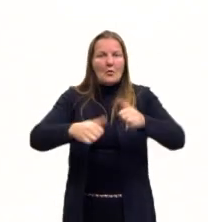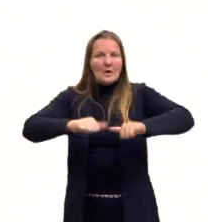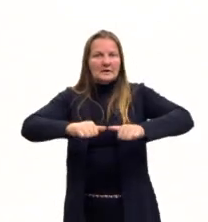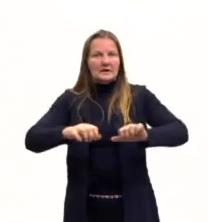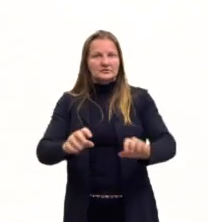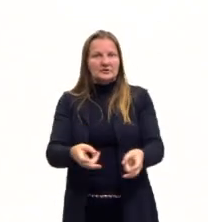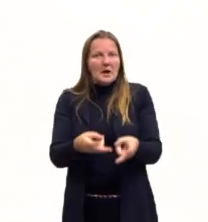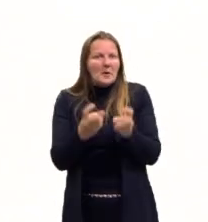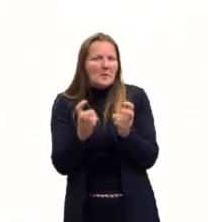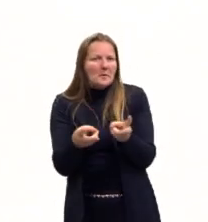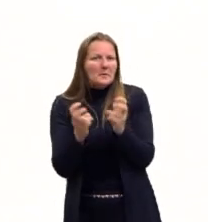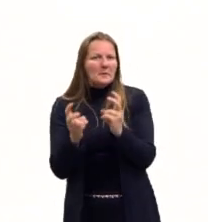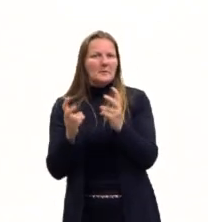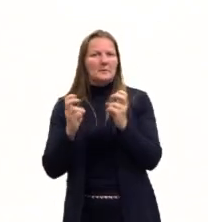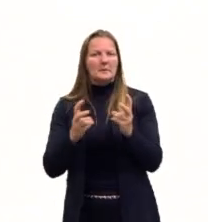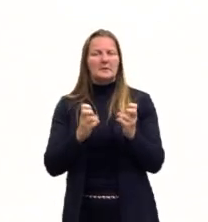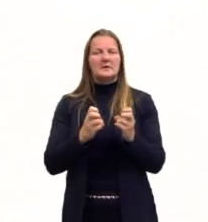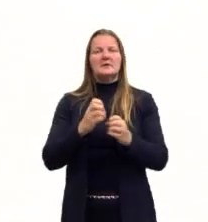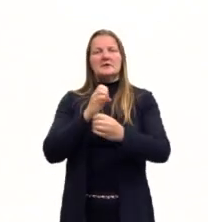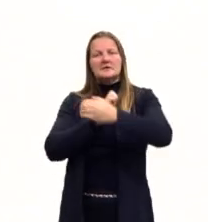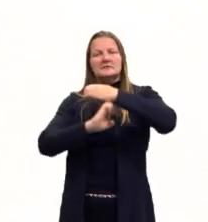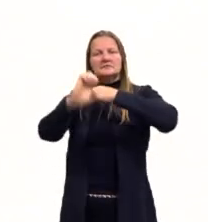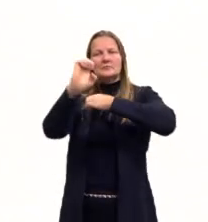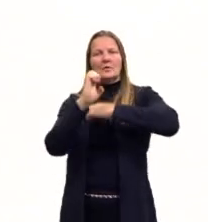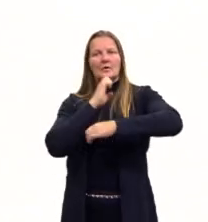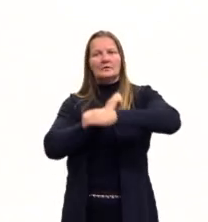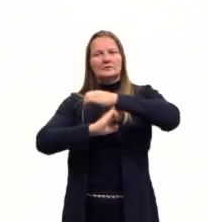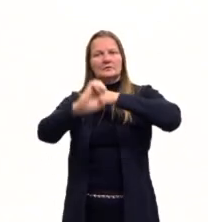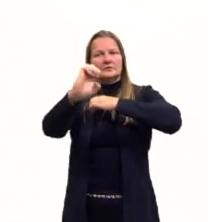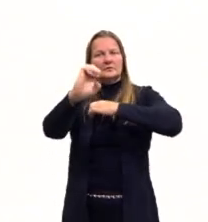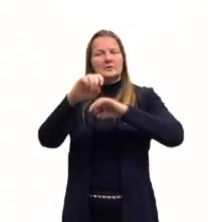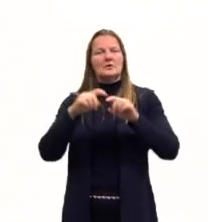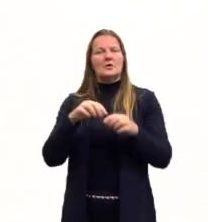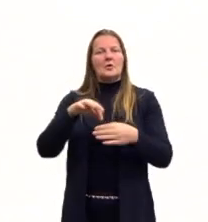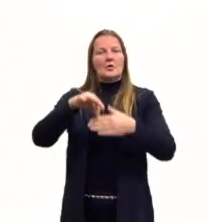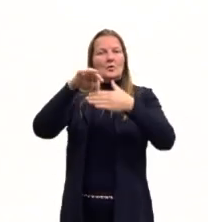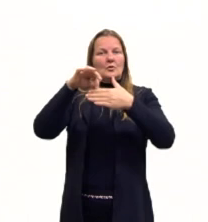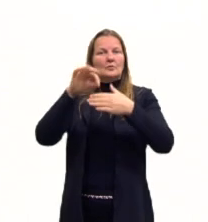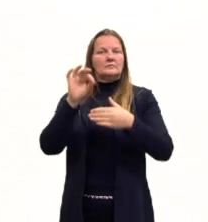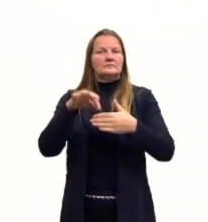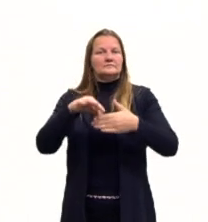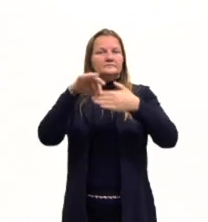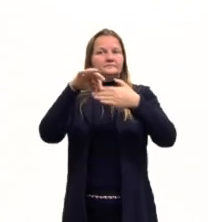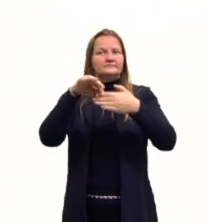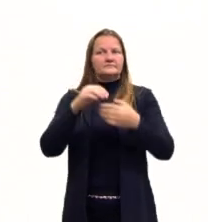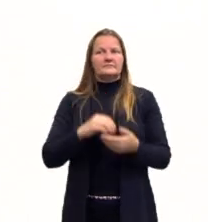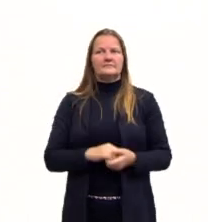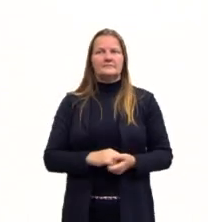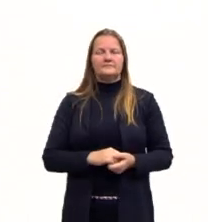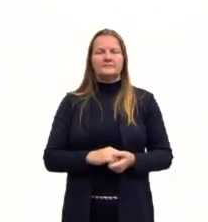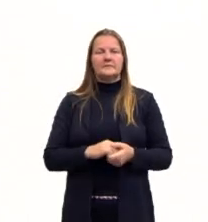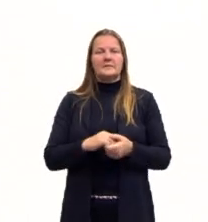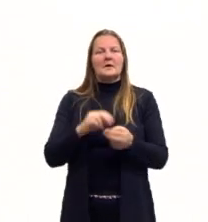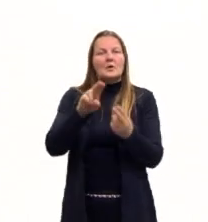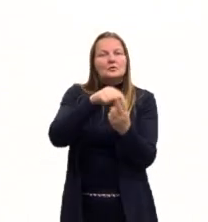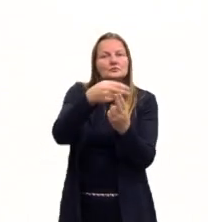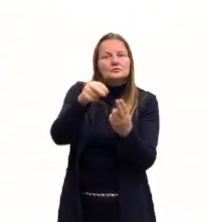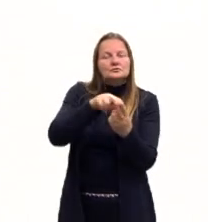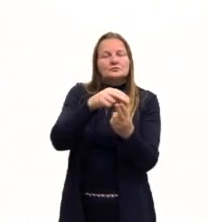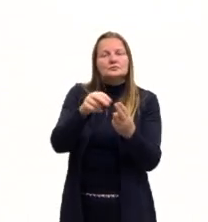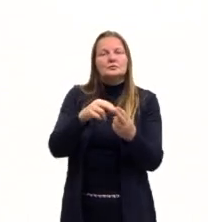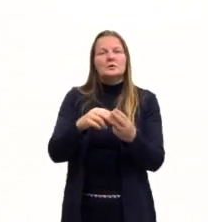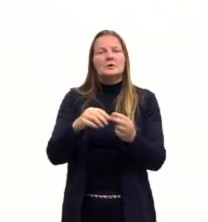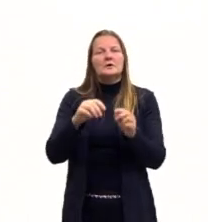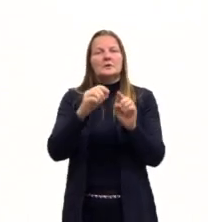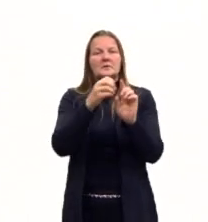qualidade e aí tanto É voltado para exportação como eu falei para vocês destaco né vamos vamos destacar o cacau a